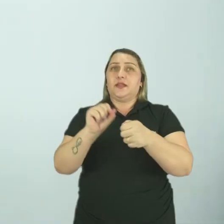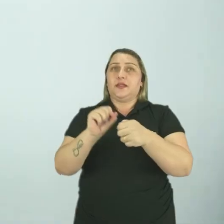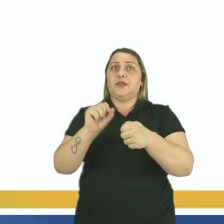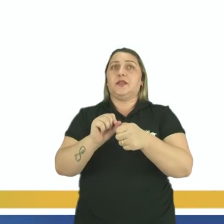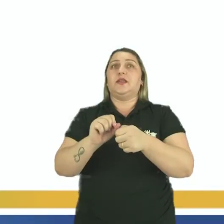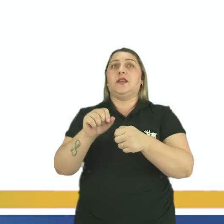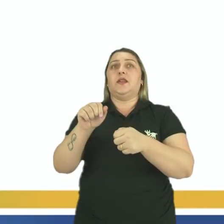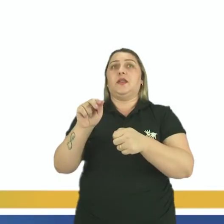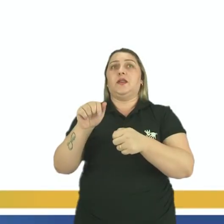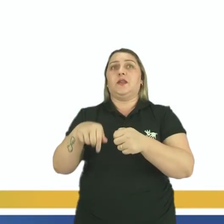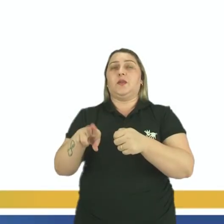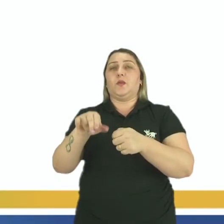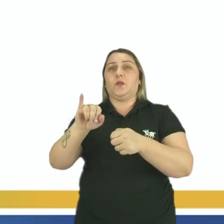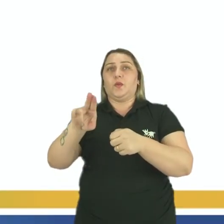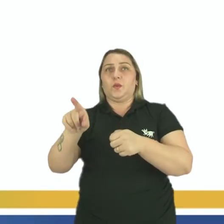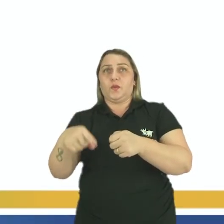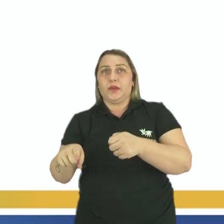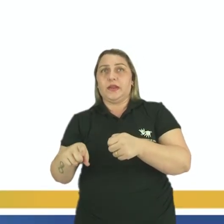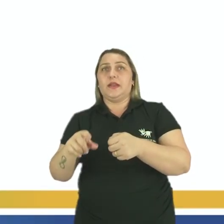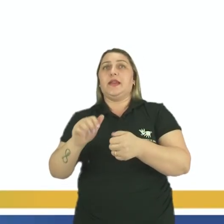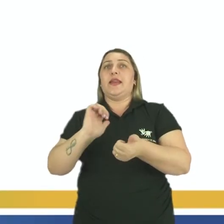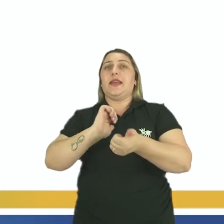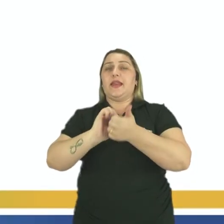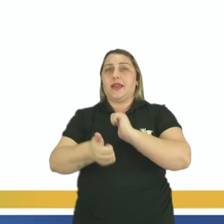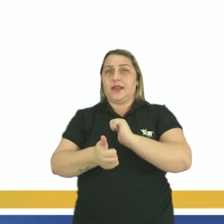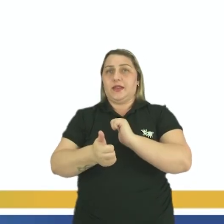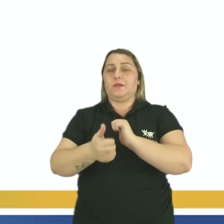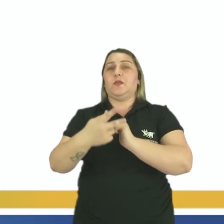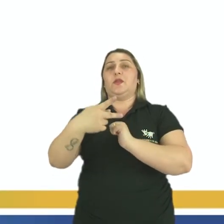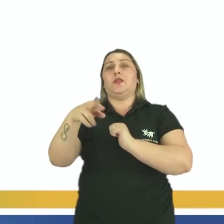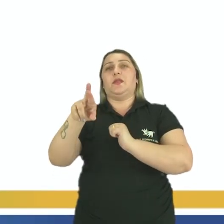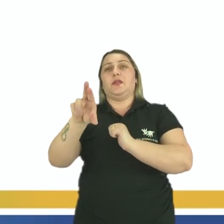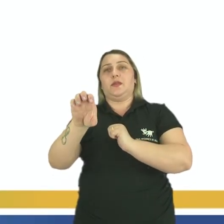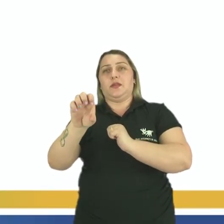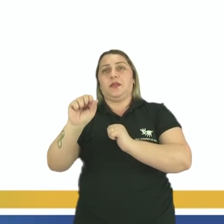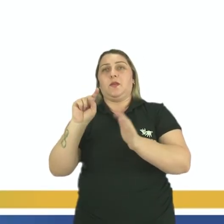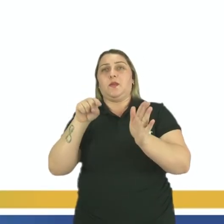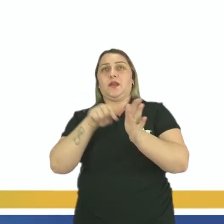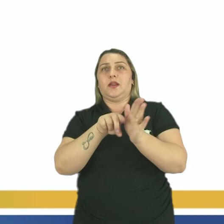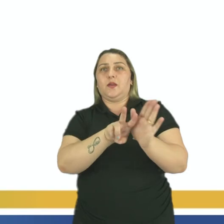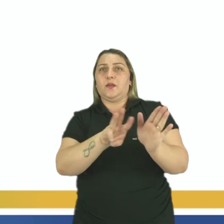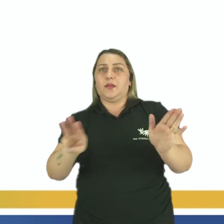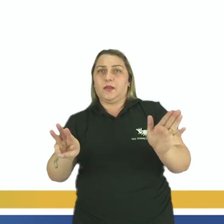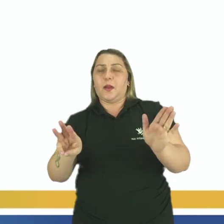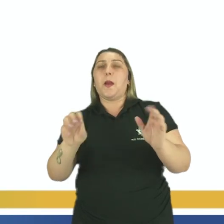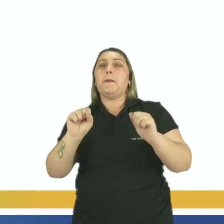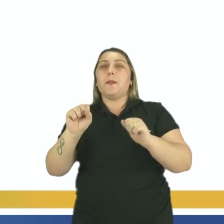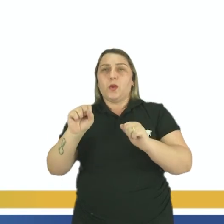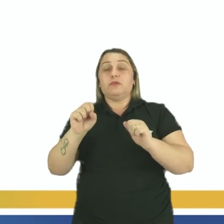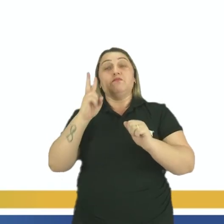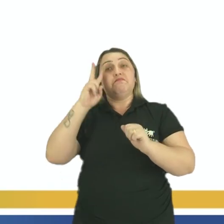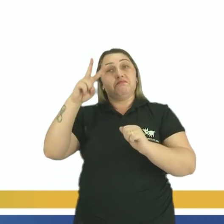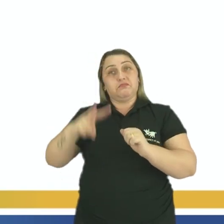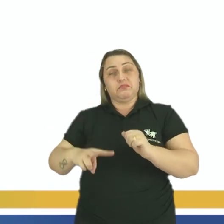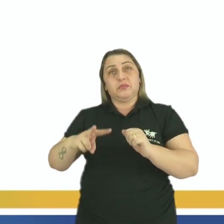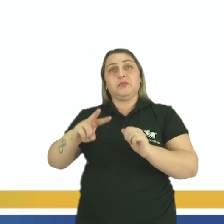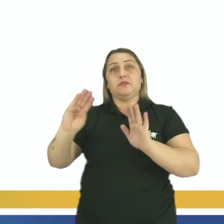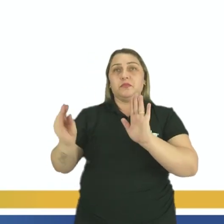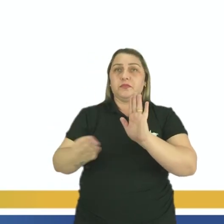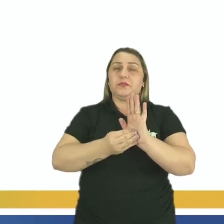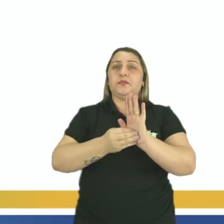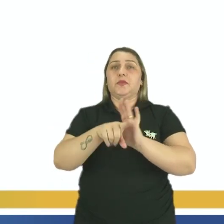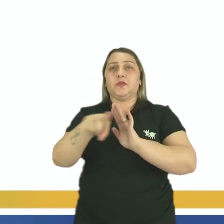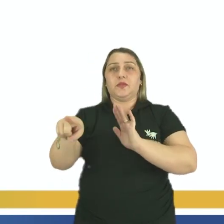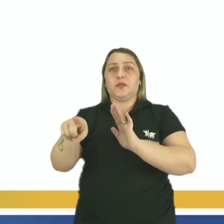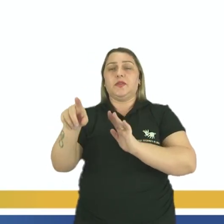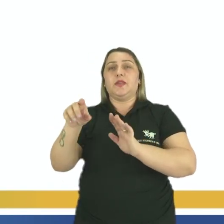casa. Realize um quiz sobre esportes de precisão. Clique no link abaixo. Então, vocês podem ver que a